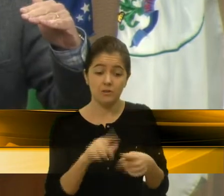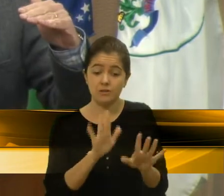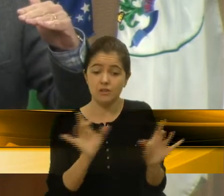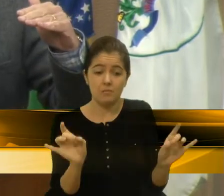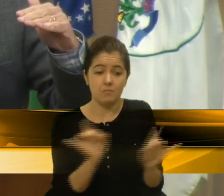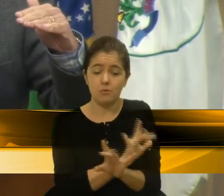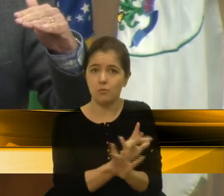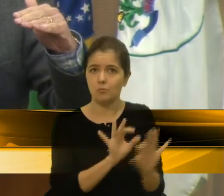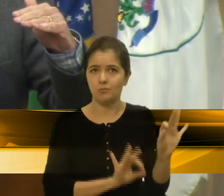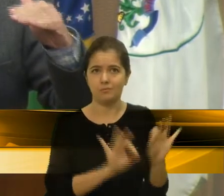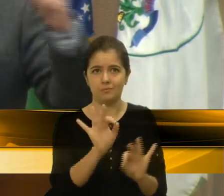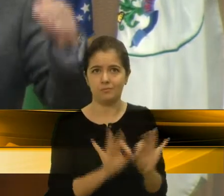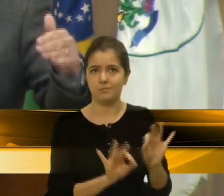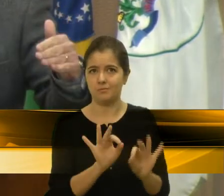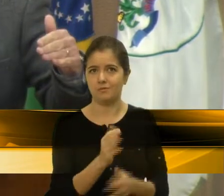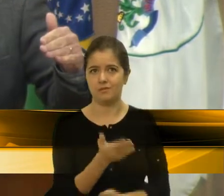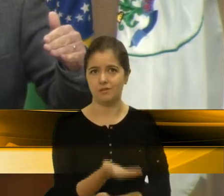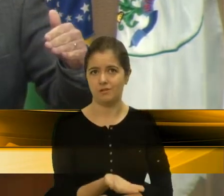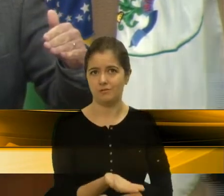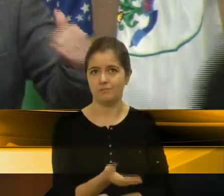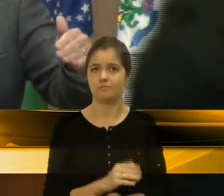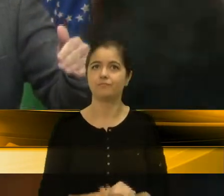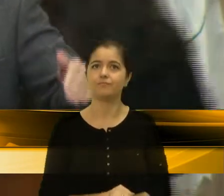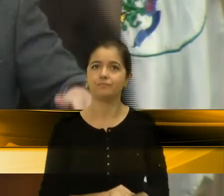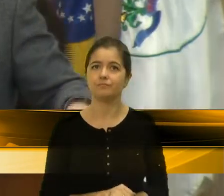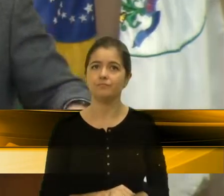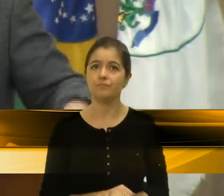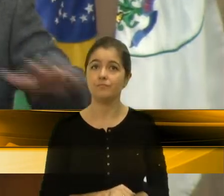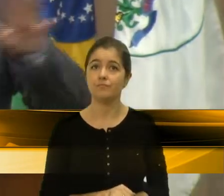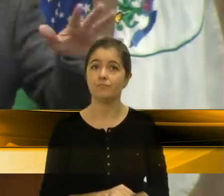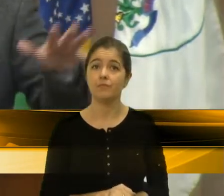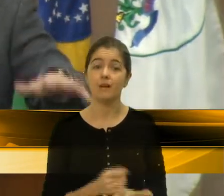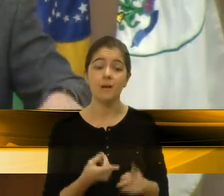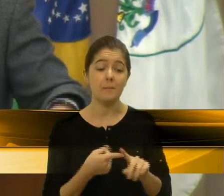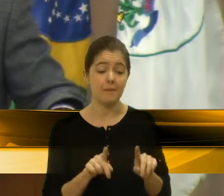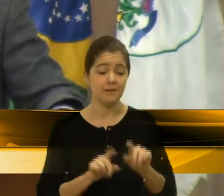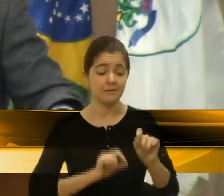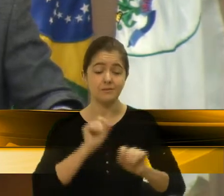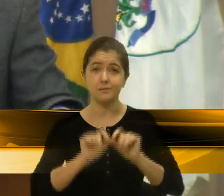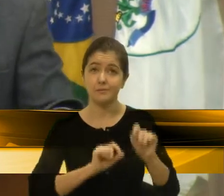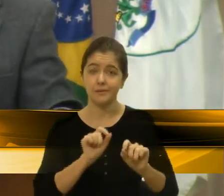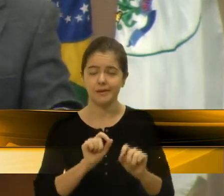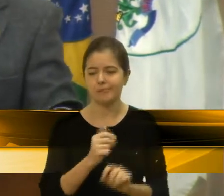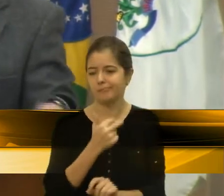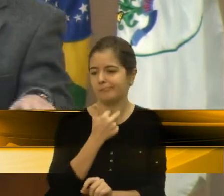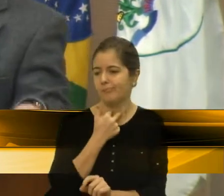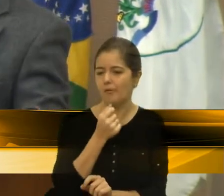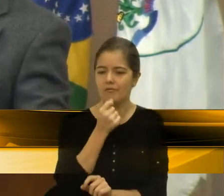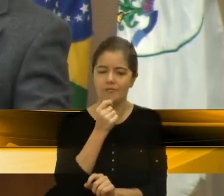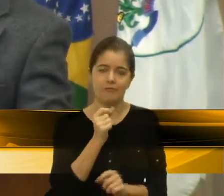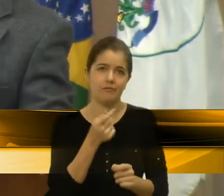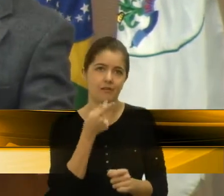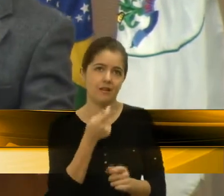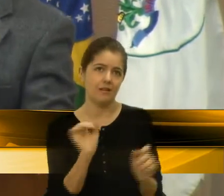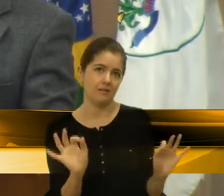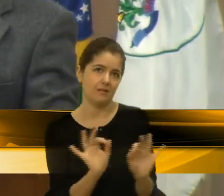pronto, com o discurso de que não se pode fazer nada antes